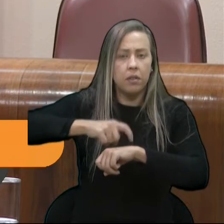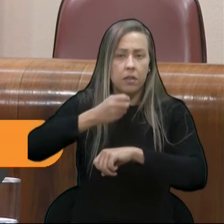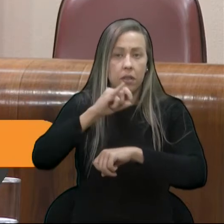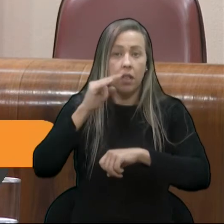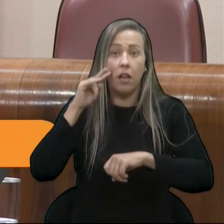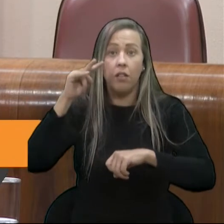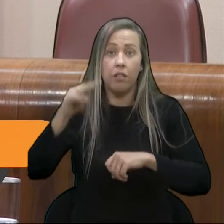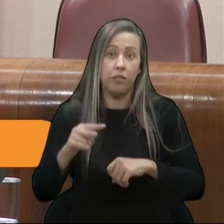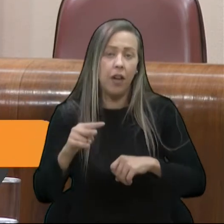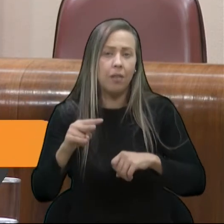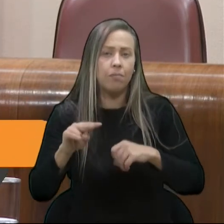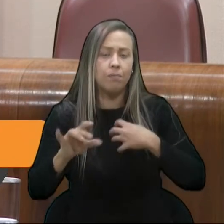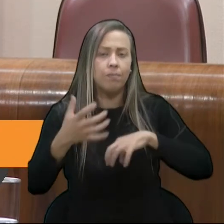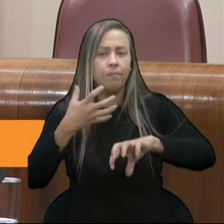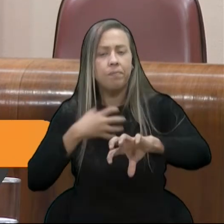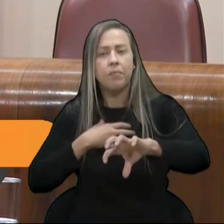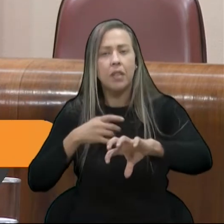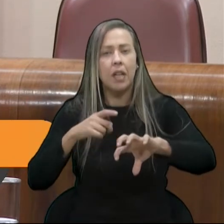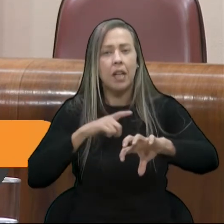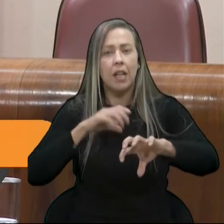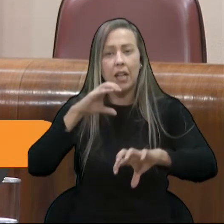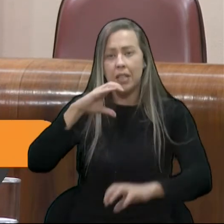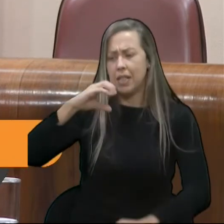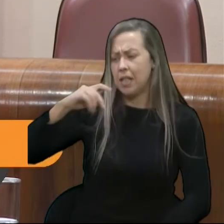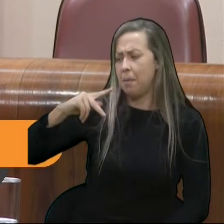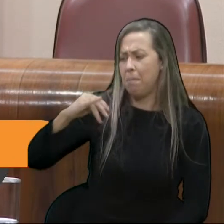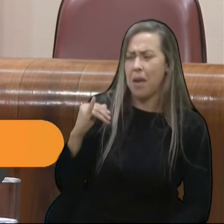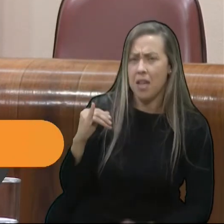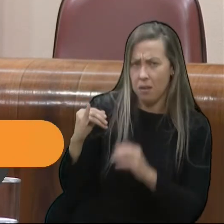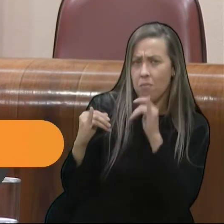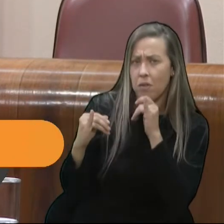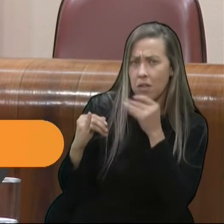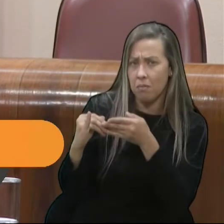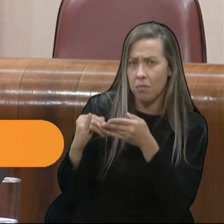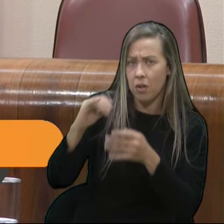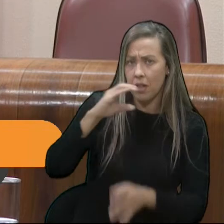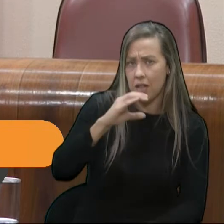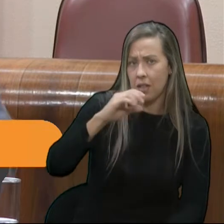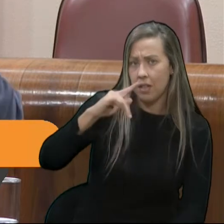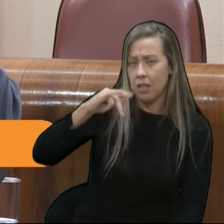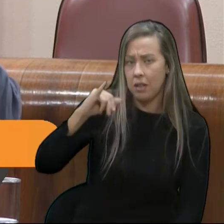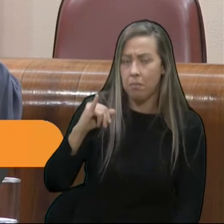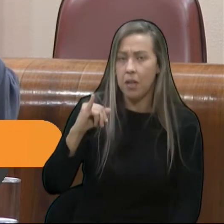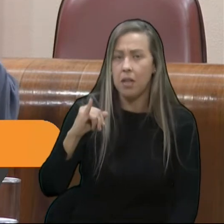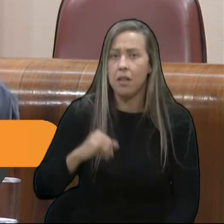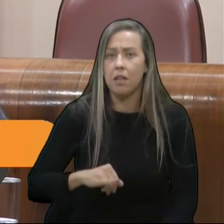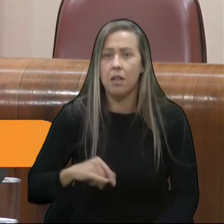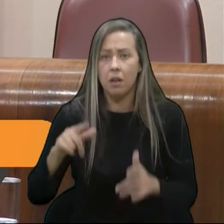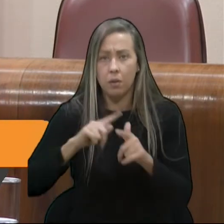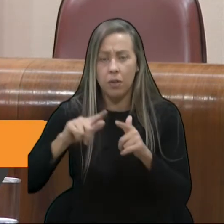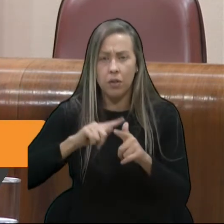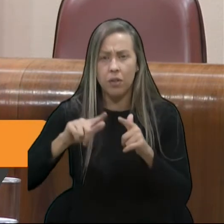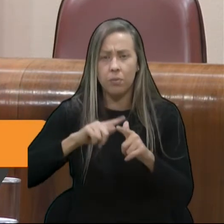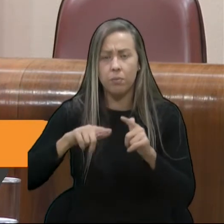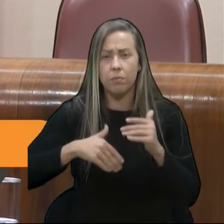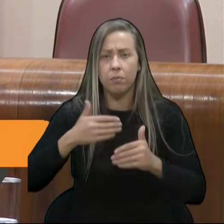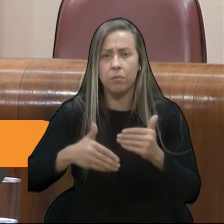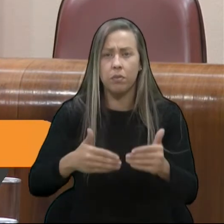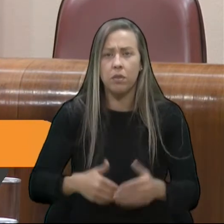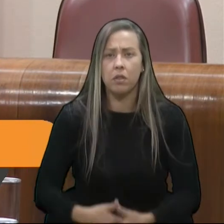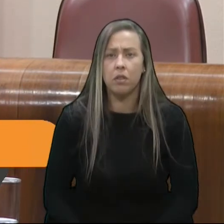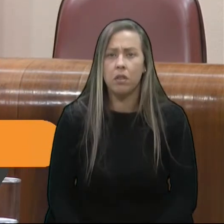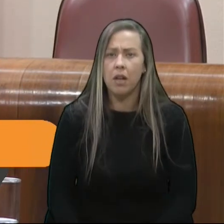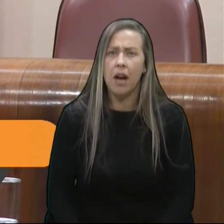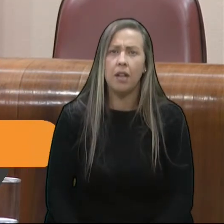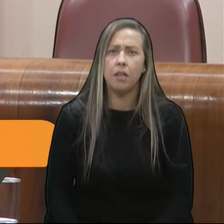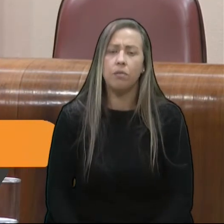o espelho de que acontece uma CPI aqui no Brasil em relação aos problemas, eu digo problemas, foi